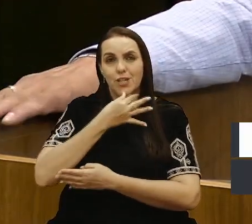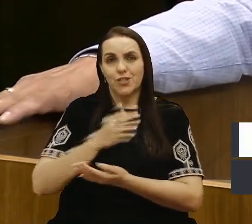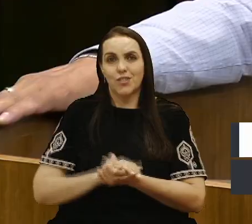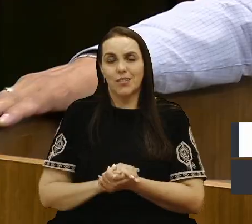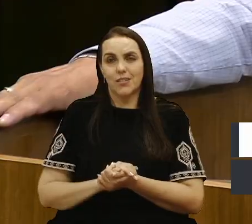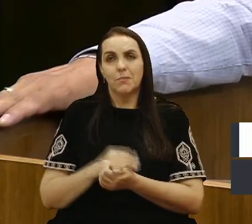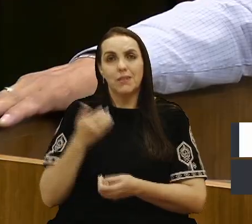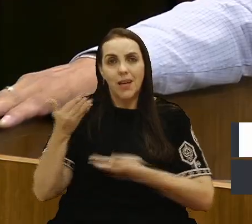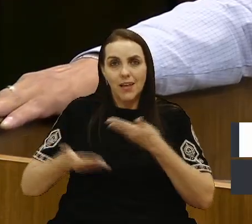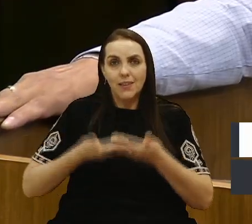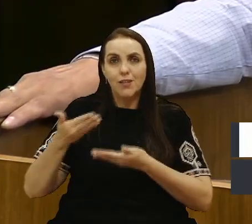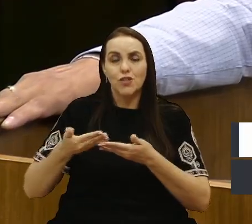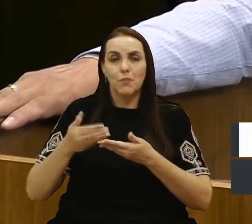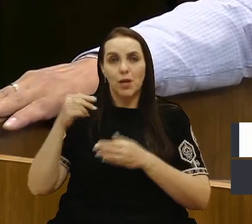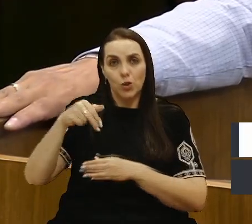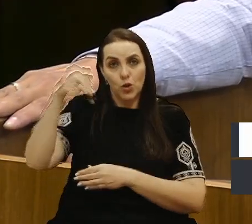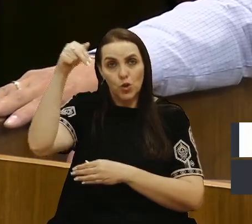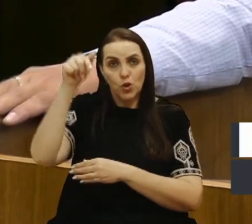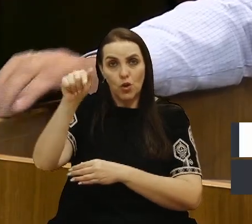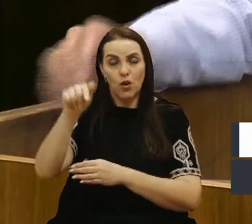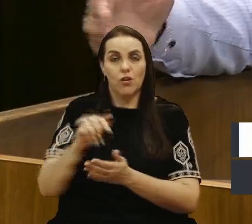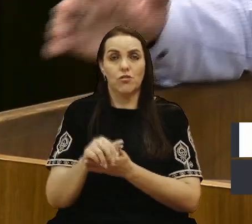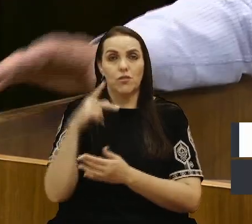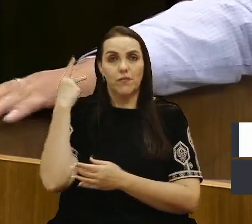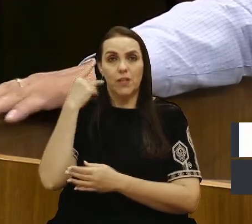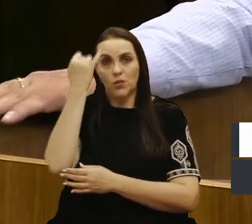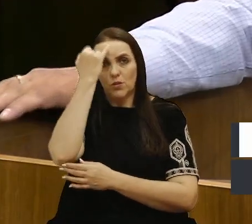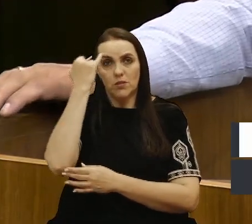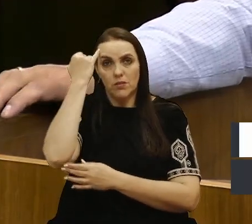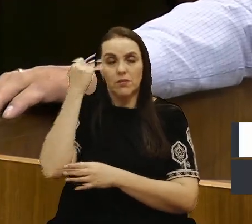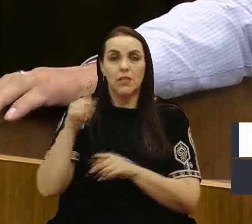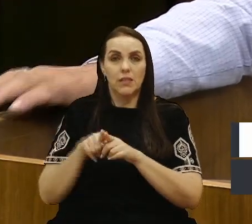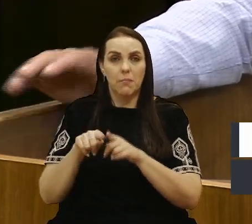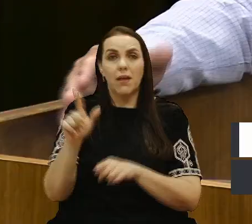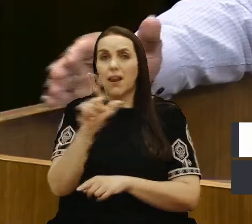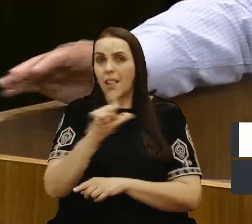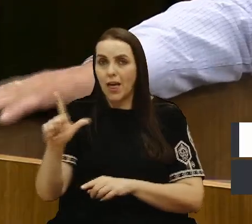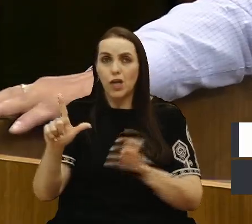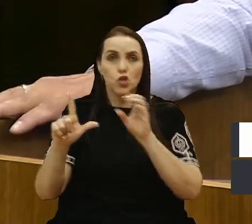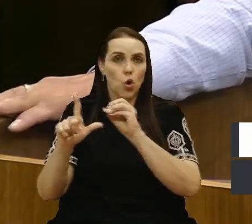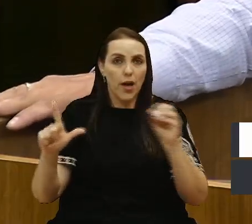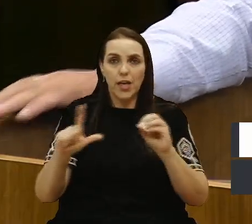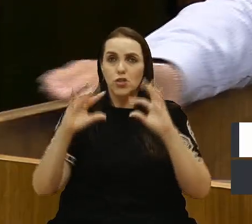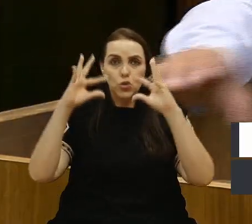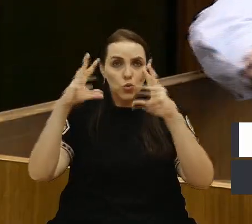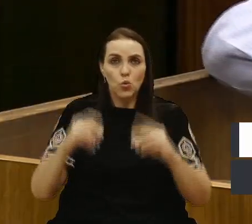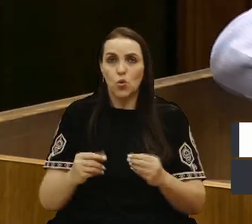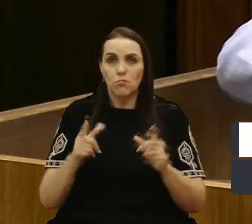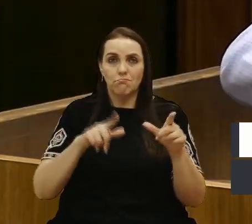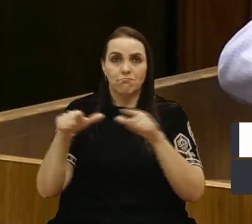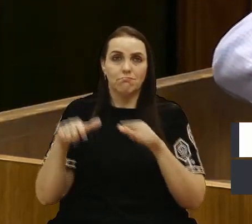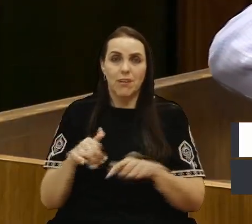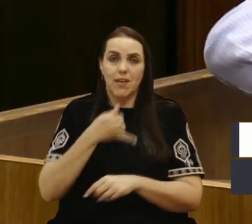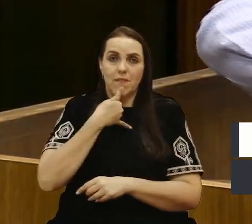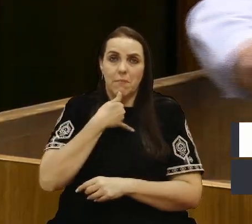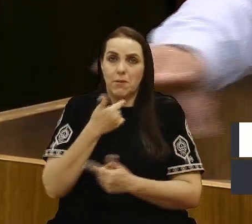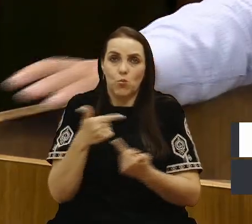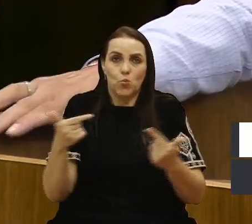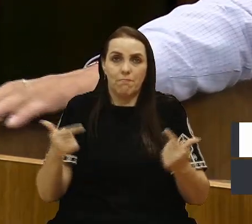tenha atendimento na Zona Norte, vereador Zé D'Ambrosio, que tenha na Zona Leste, na Zona Oeste, que não tem, infelizmente. Então,